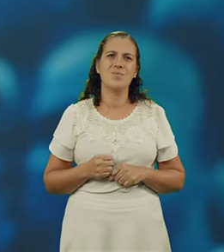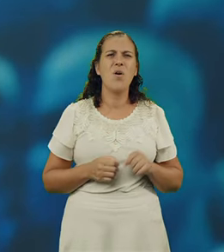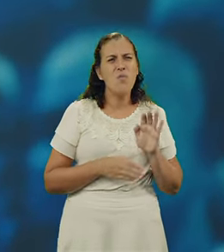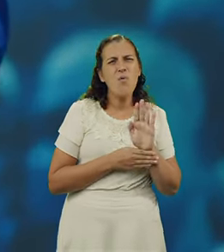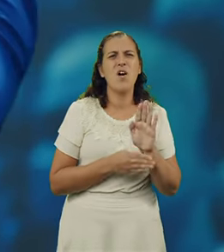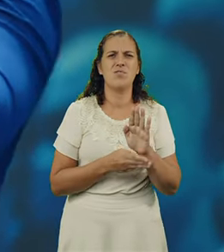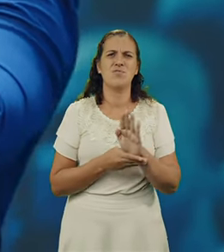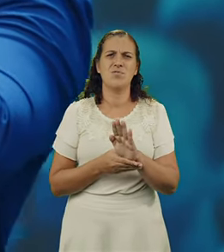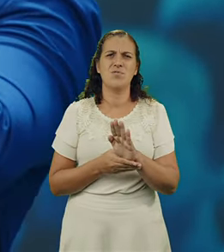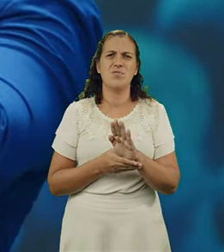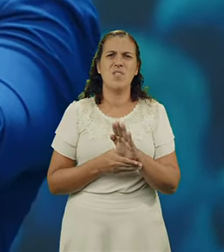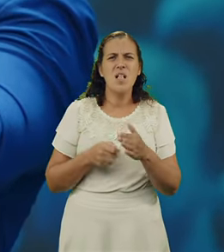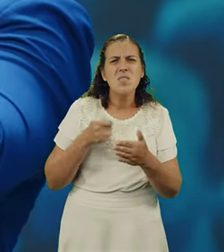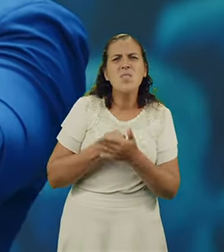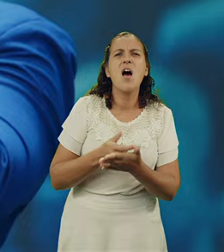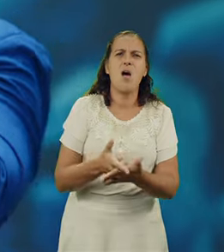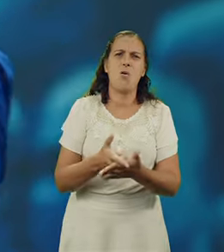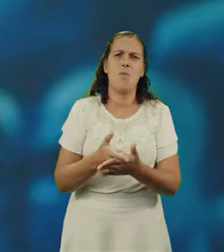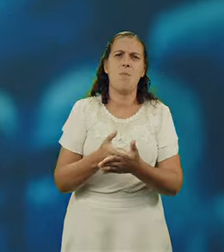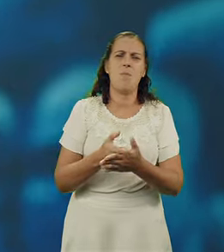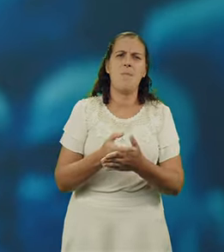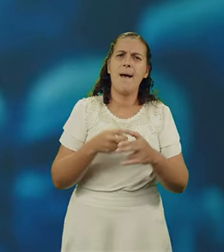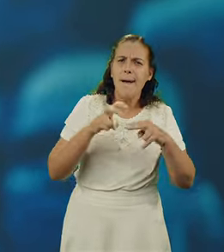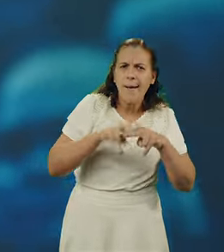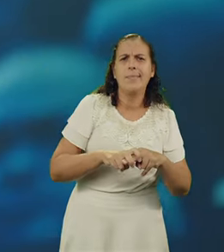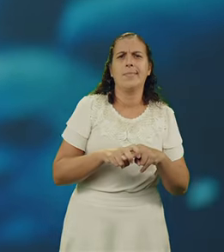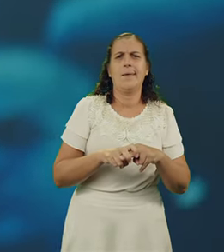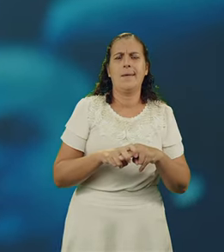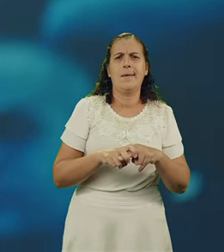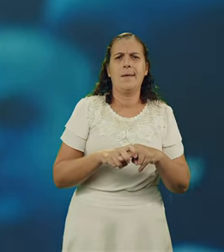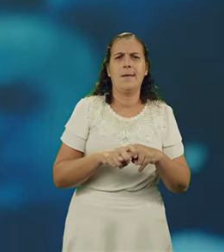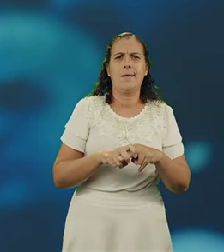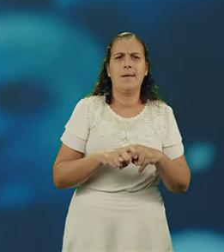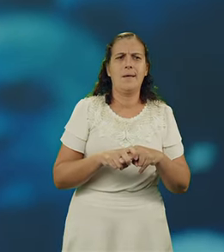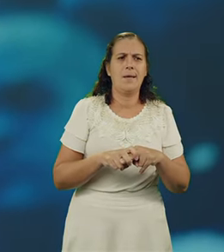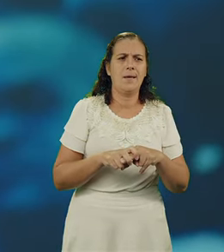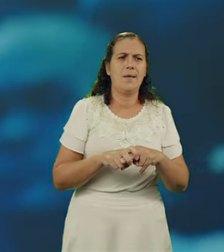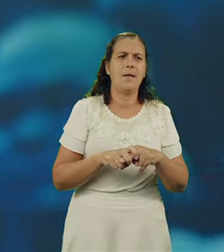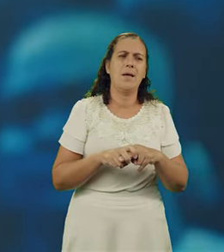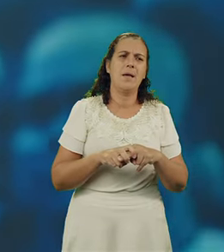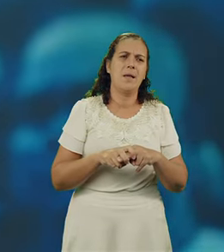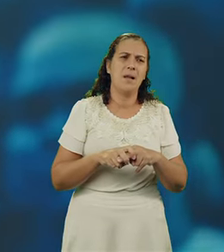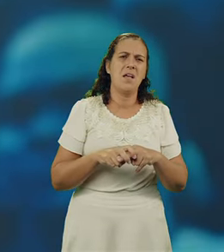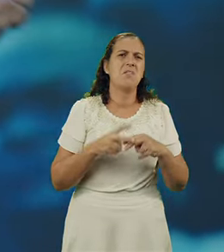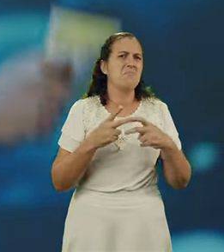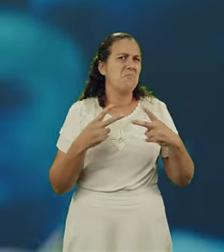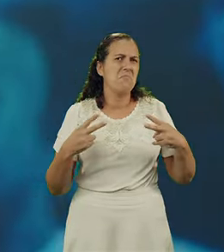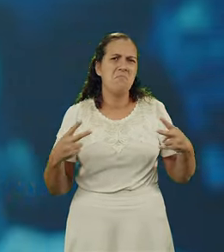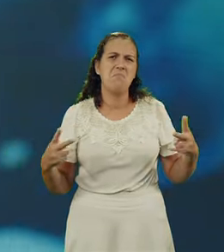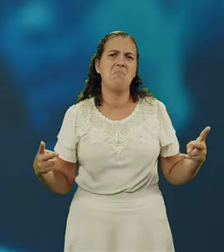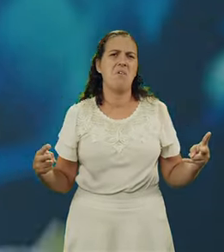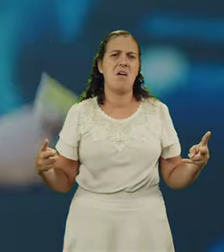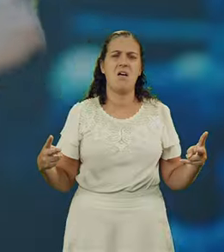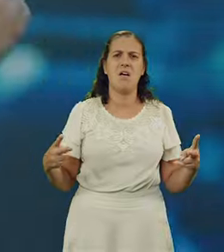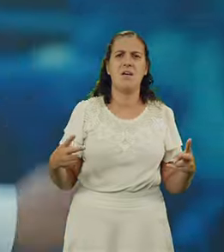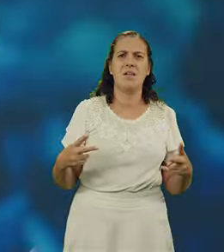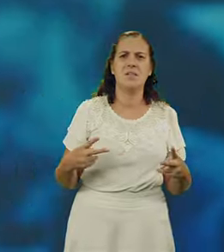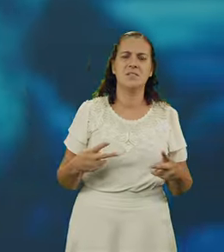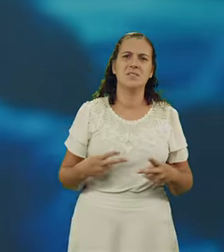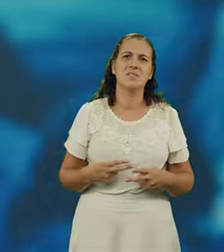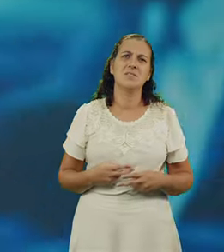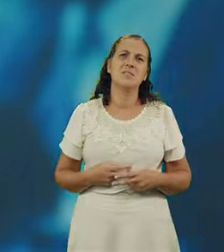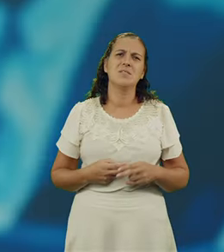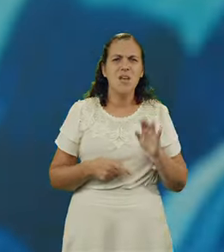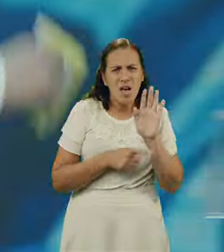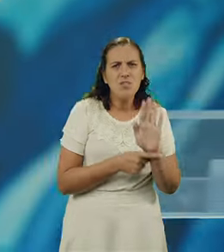400 reais. Uma das cadeiras sou eu. Então põe aí o valor da cadeira no voto. Em nome de Jesus Cristo, você vai ajudar. Vai vir uma pessoa, vai